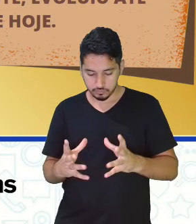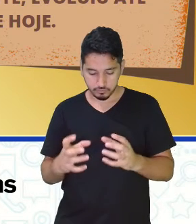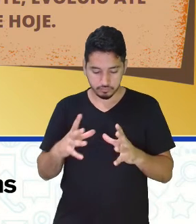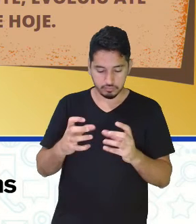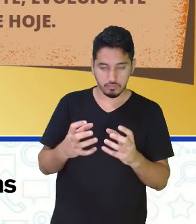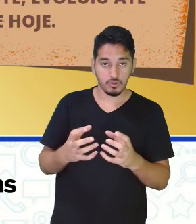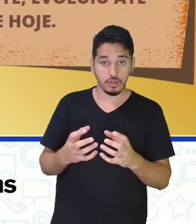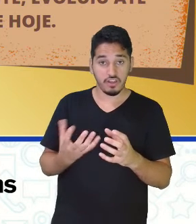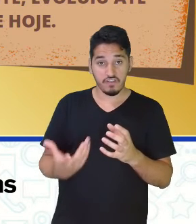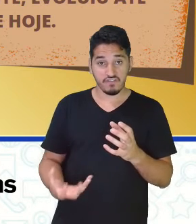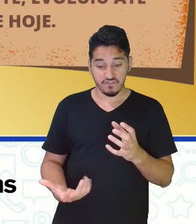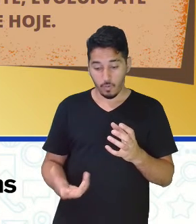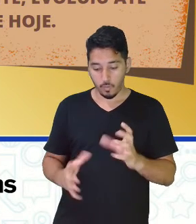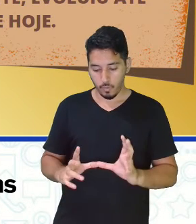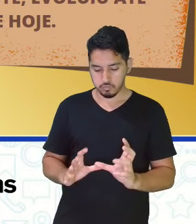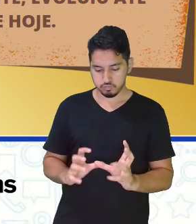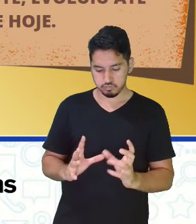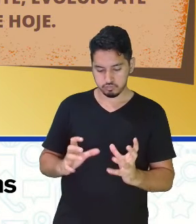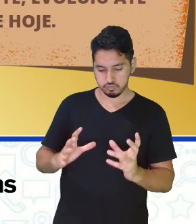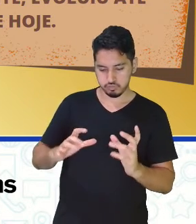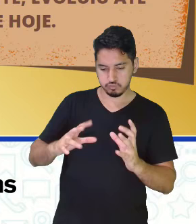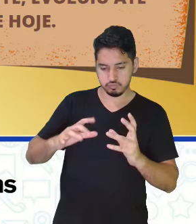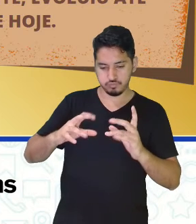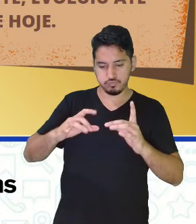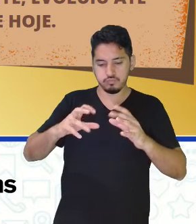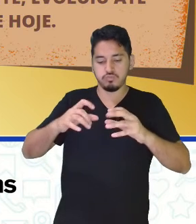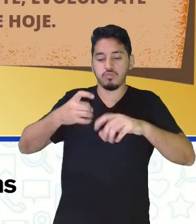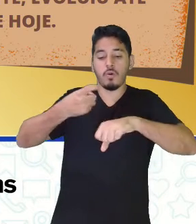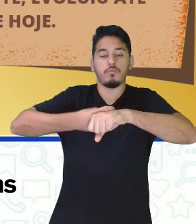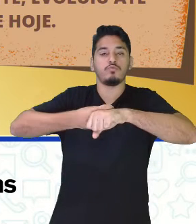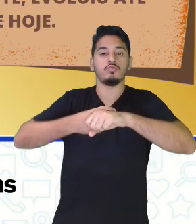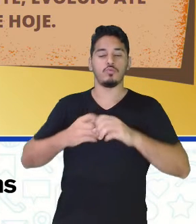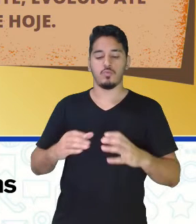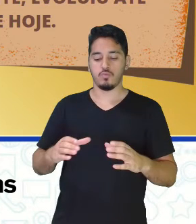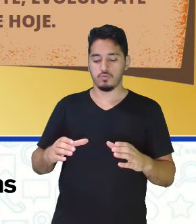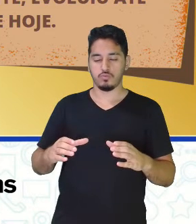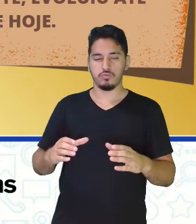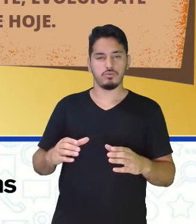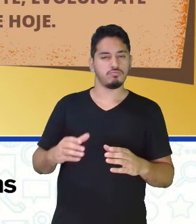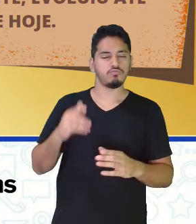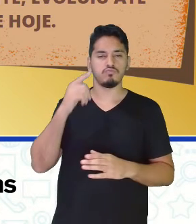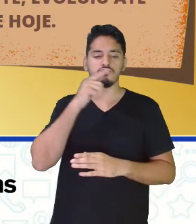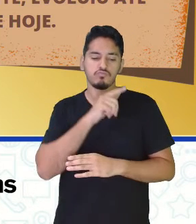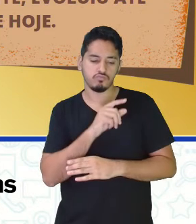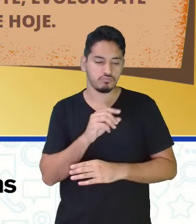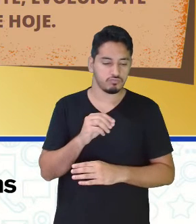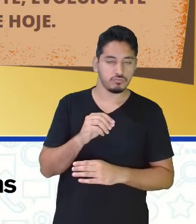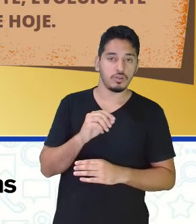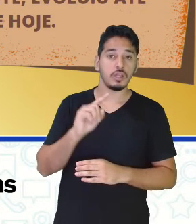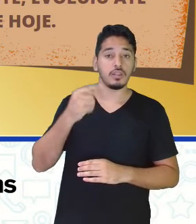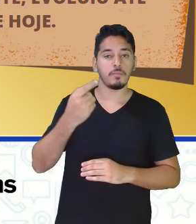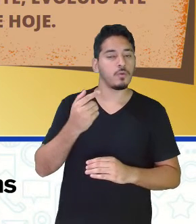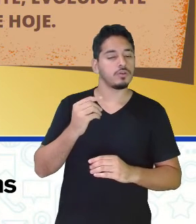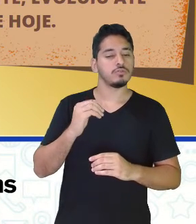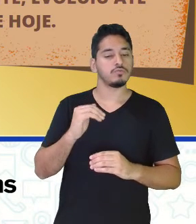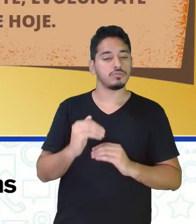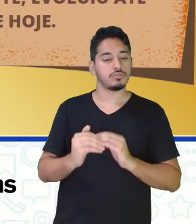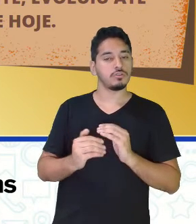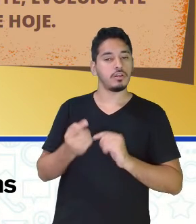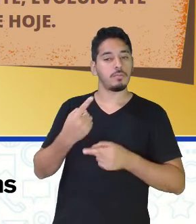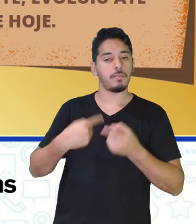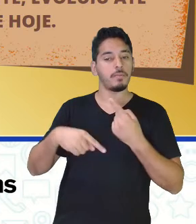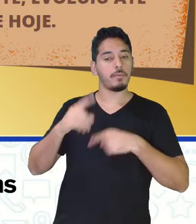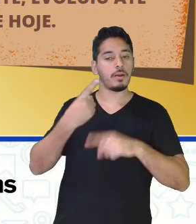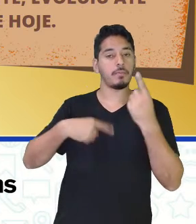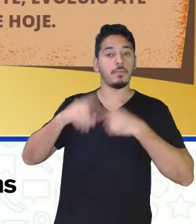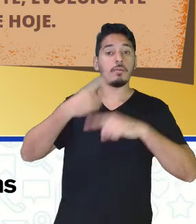fogo. Desse processo de endurecimento, obtido casualmente, evoluiu até os dias de hoje. Então,